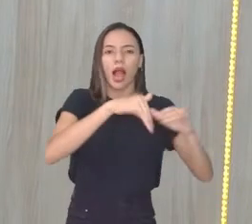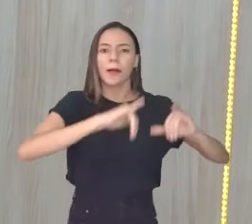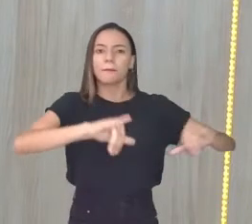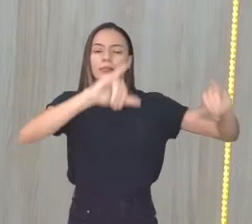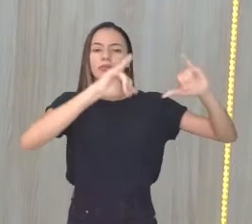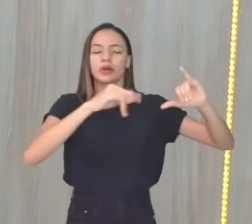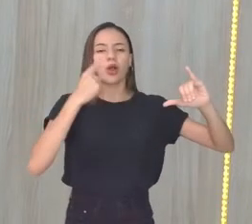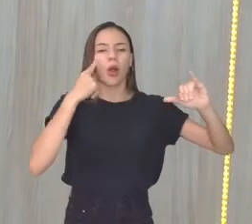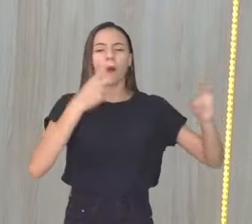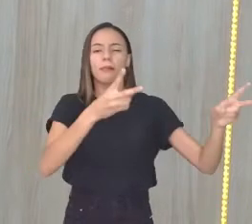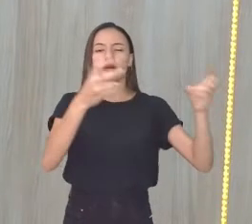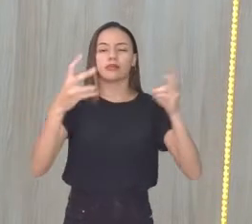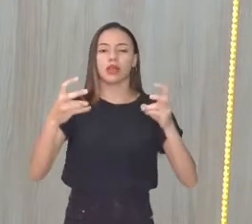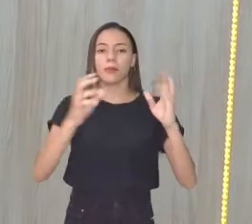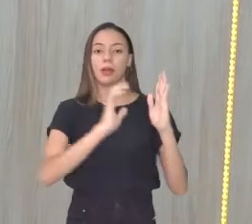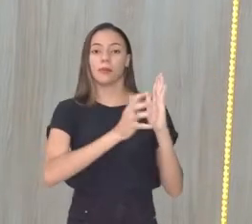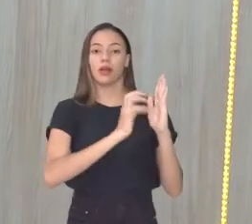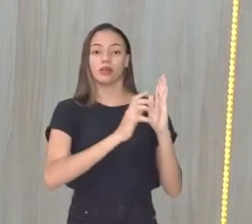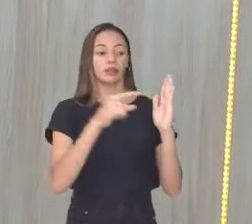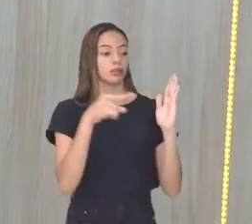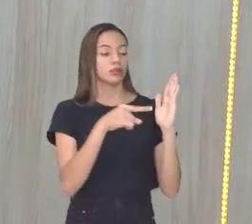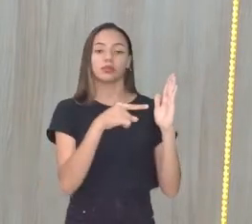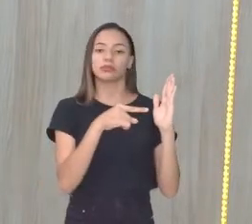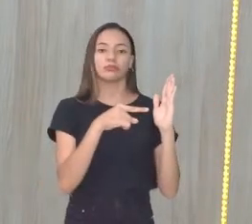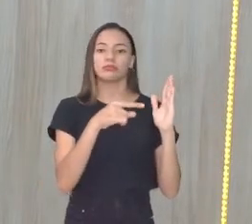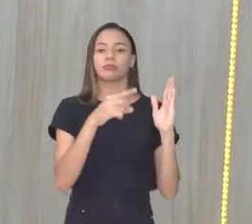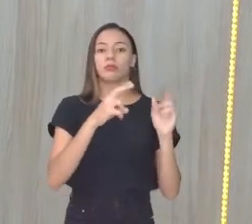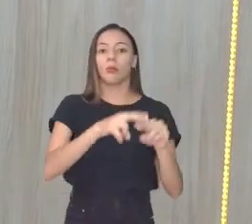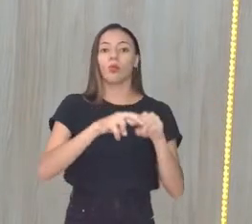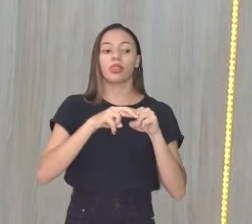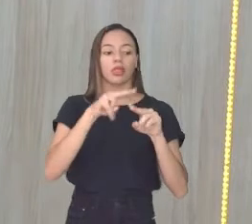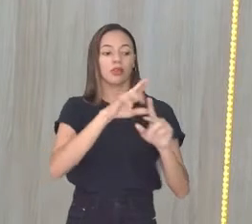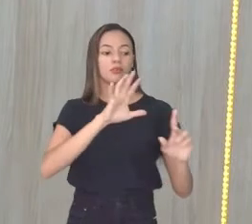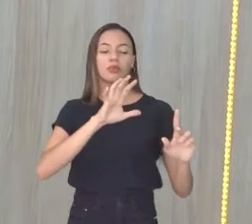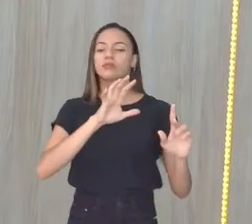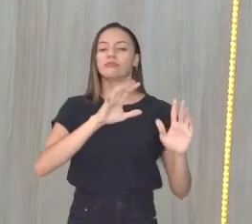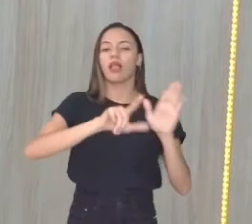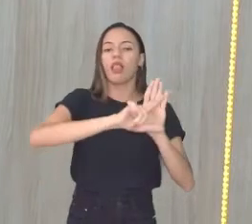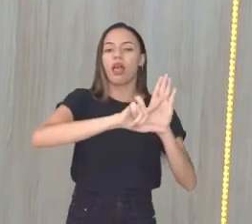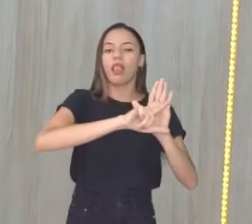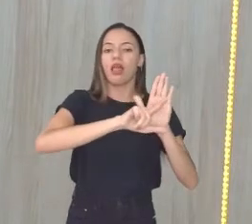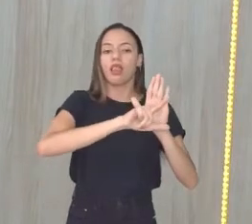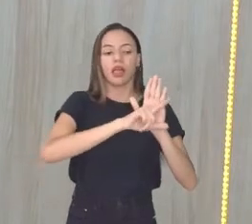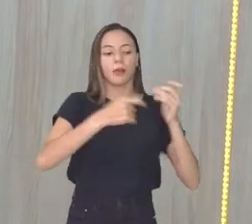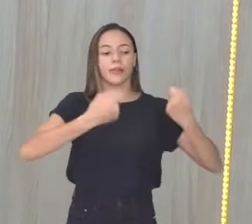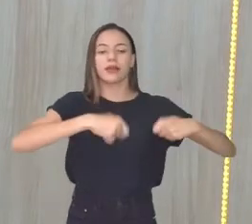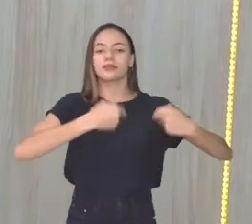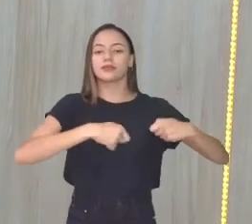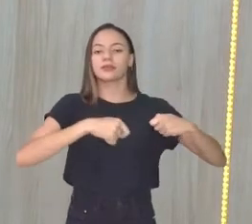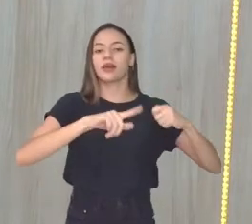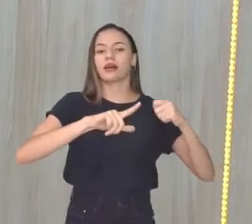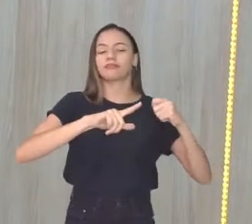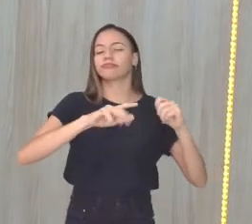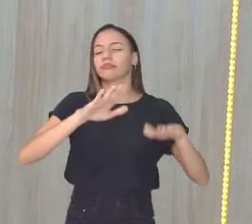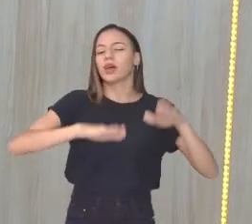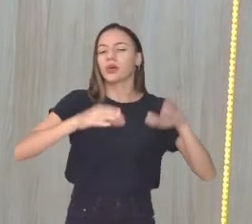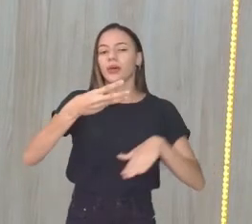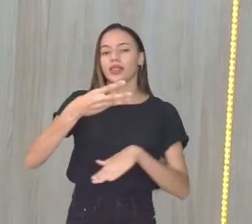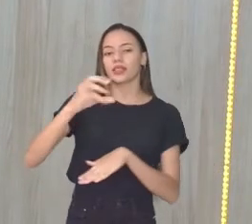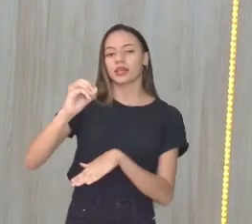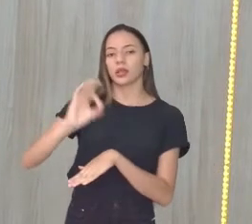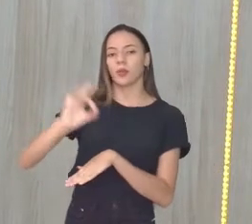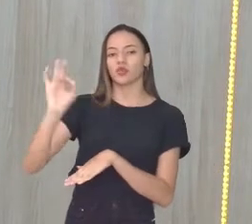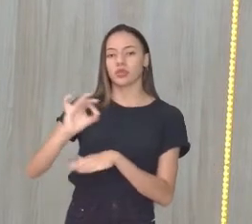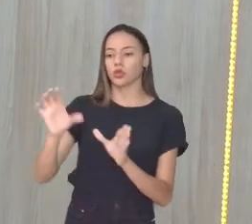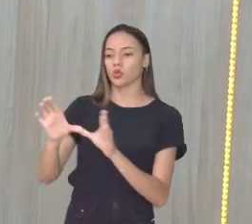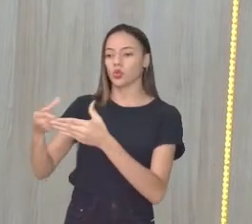os partidos hoje, por força de lei, eles têm que ter pelo menos 30% das chapas compostas